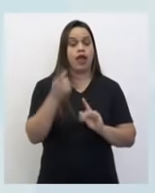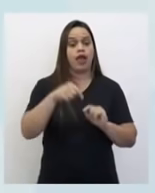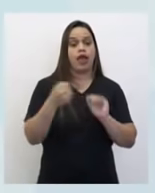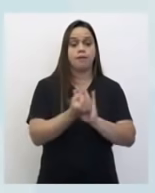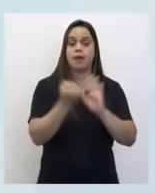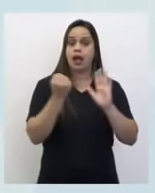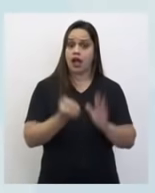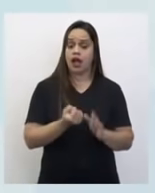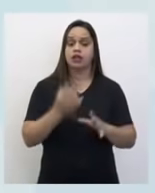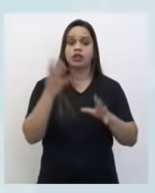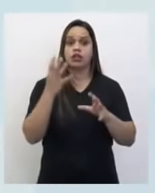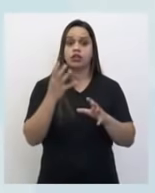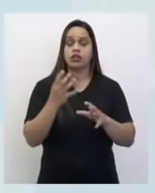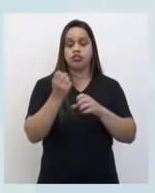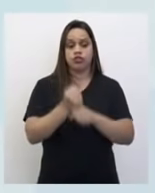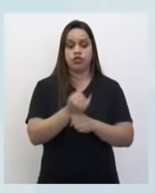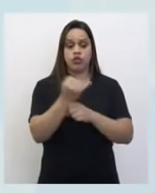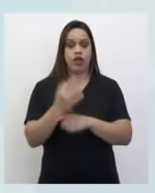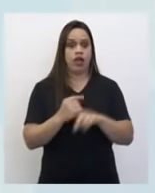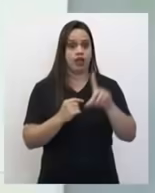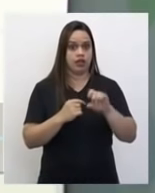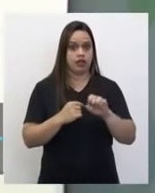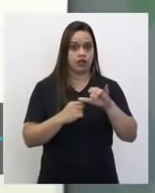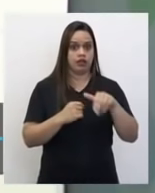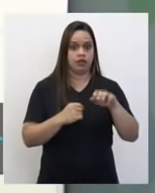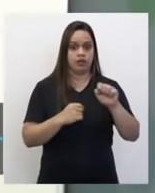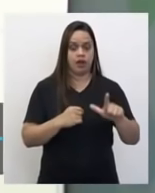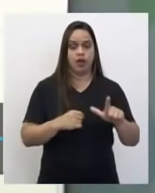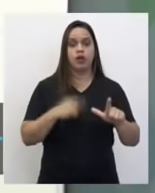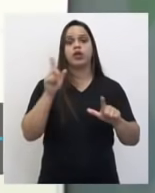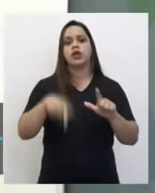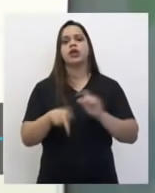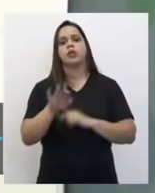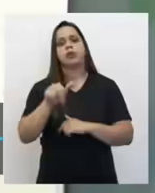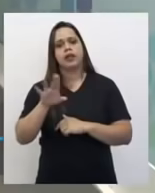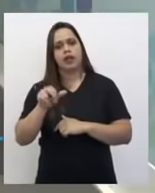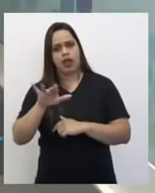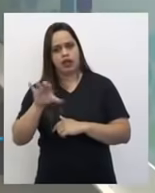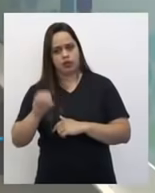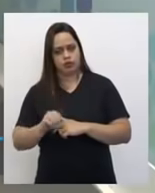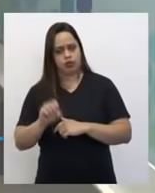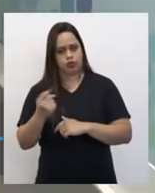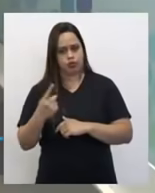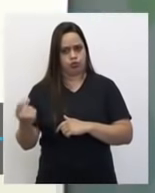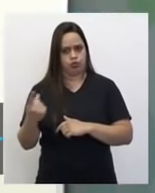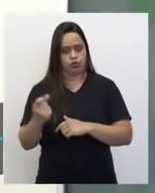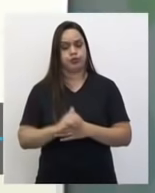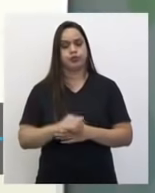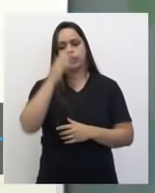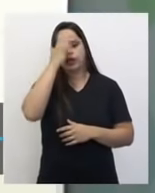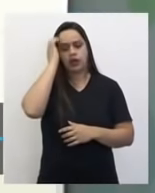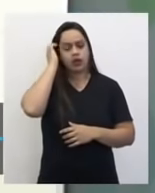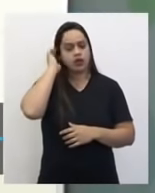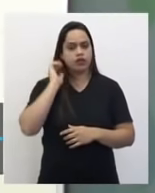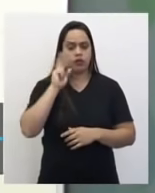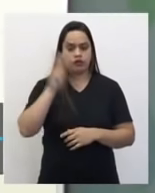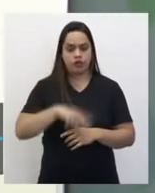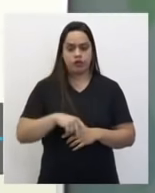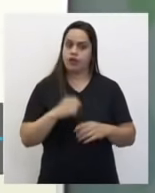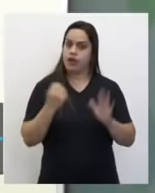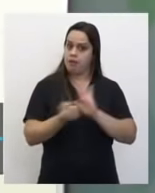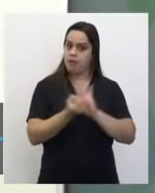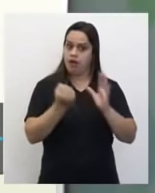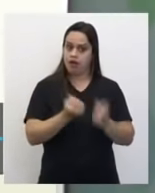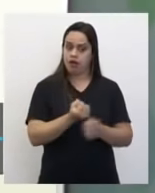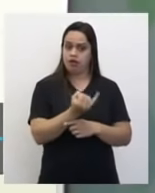decimal e o binário. Então agora vamos aqui pra lousa, né? Vamos ver a marca de contagem. A gente pode dizer que